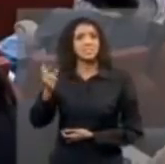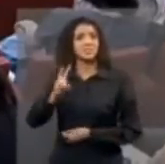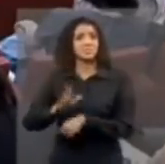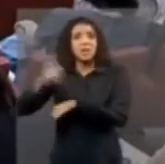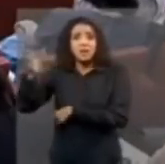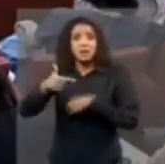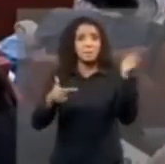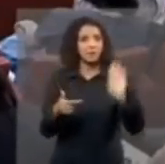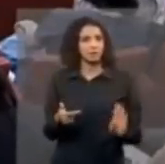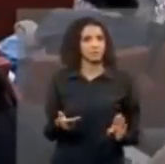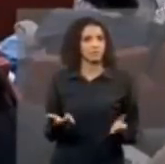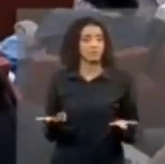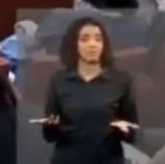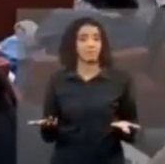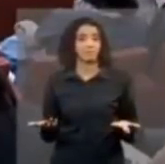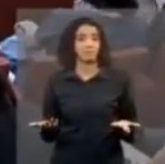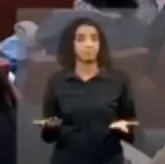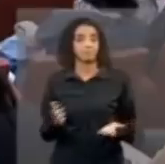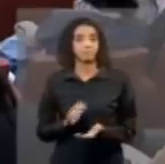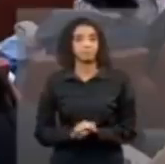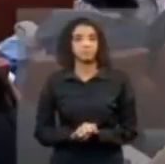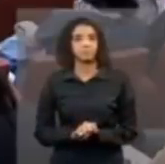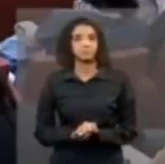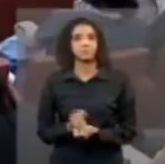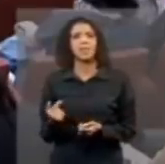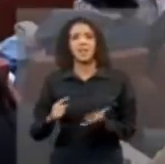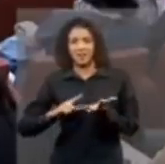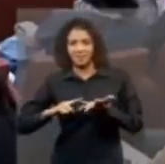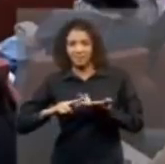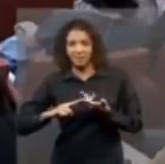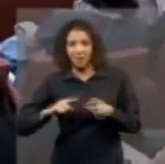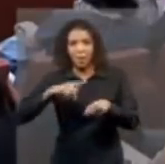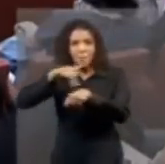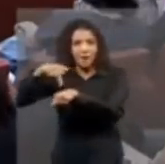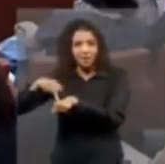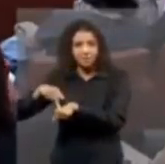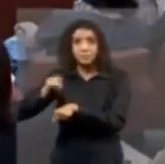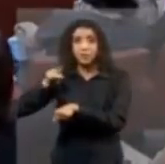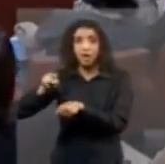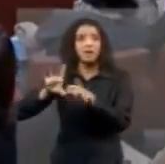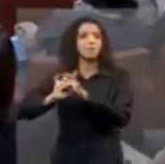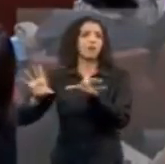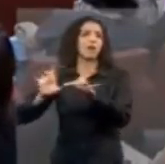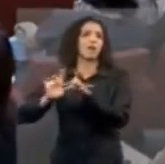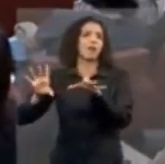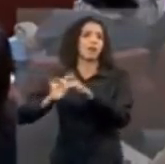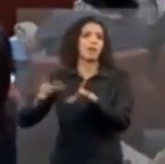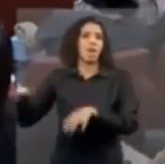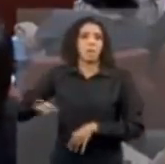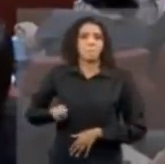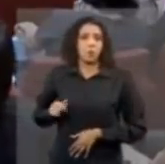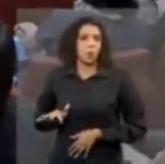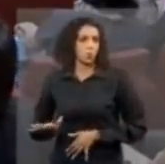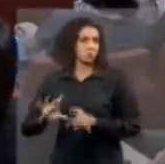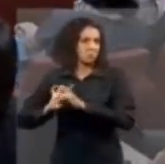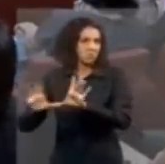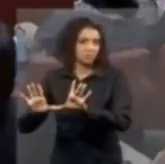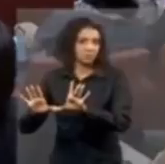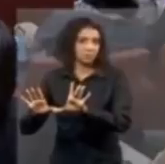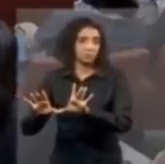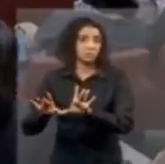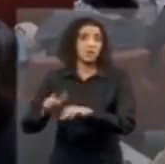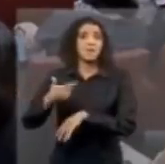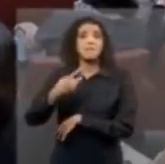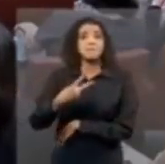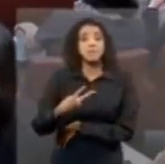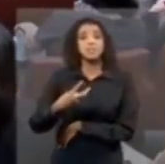23 vezes mais do que no Brasil. Em todos estes países, o aborto foi legalizado. Praticam até 3